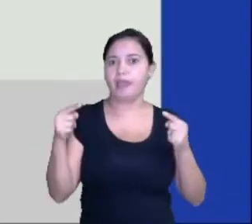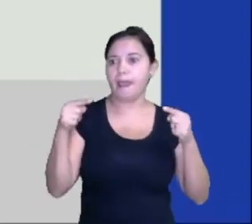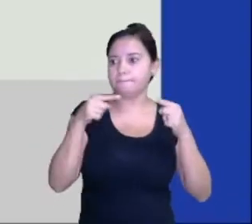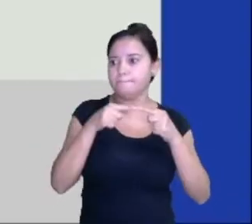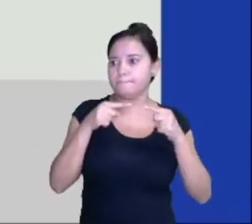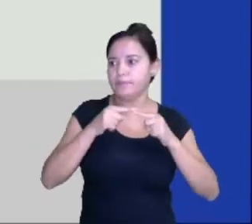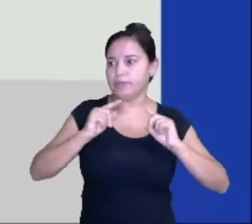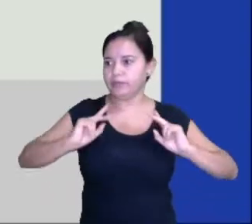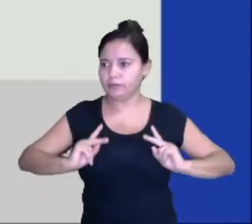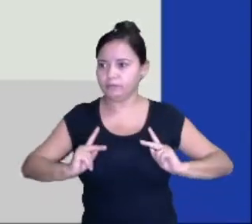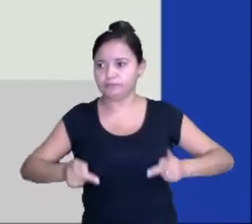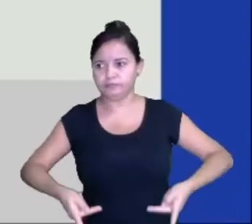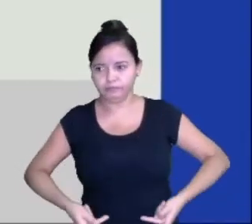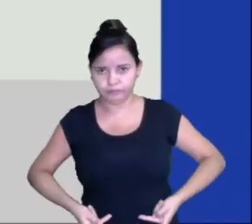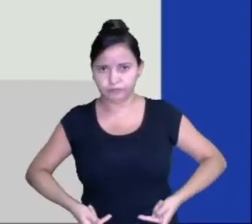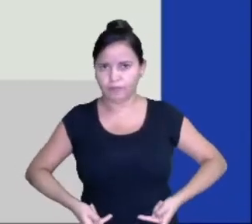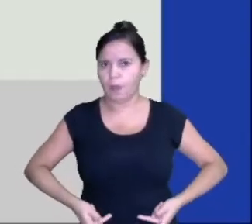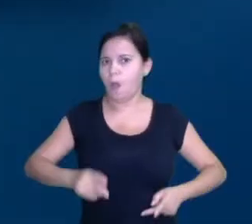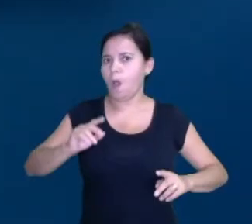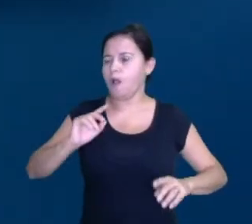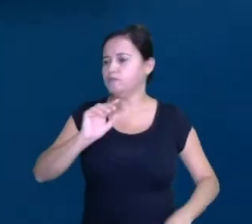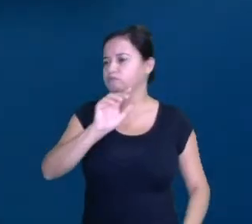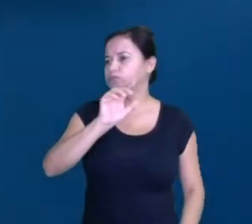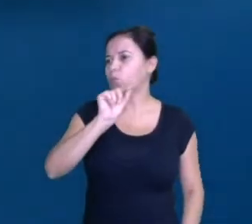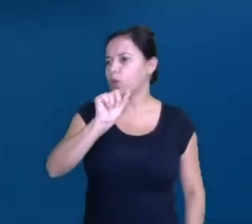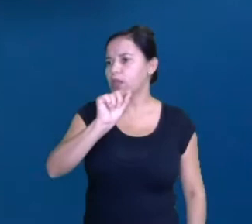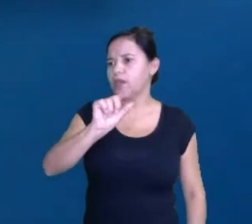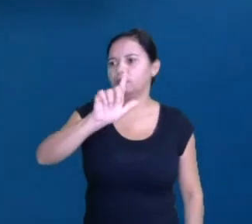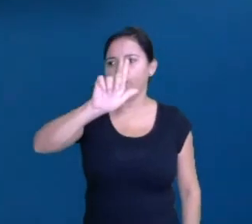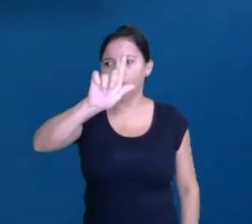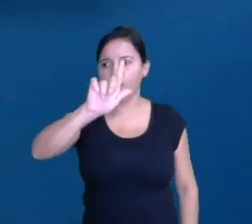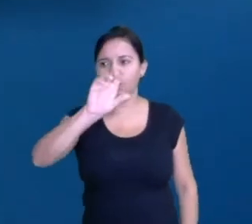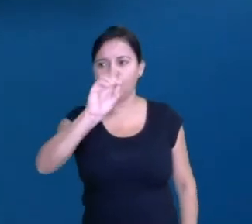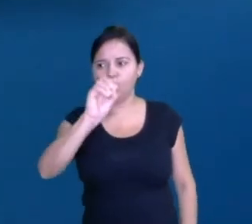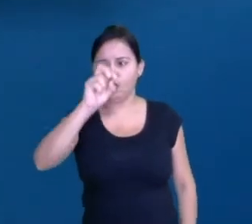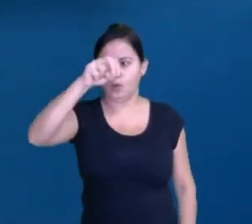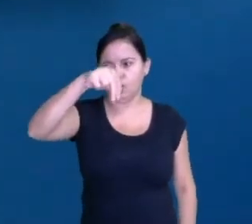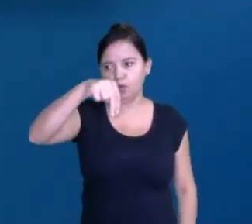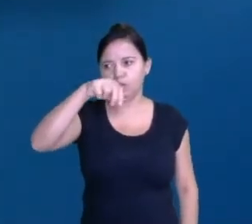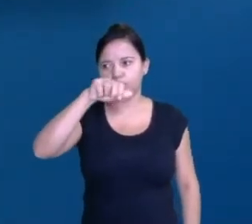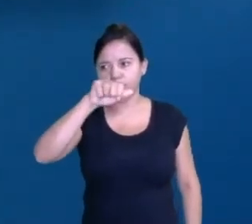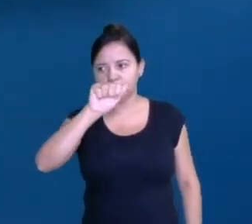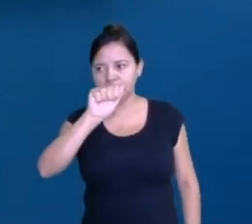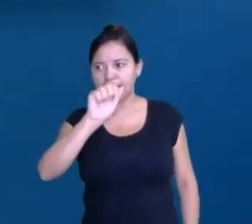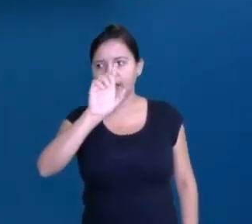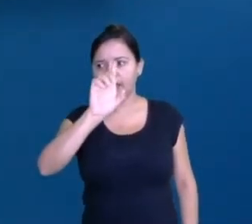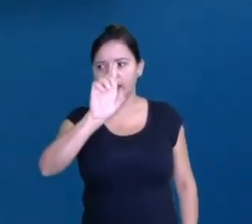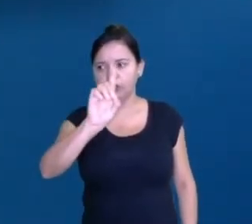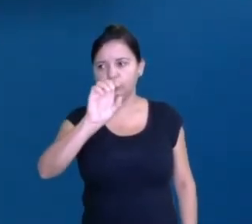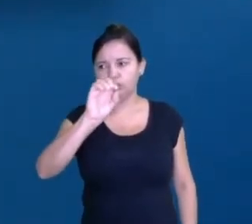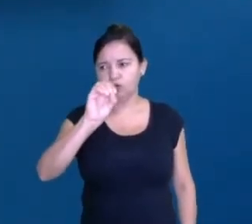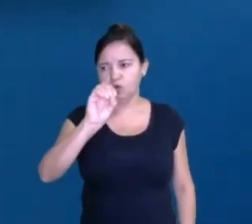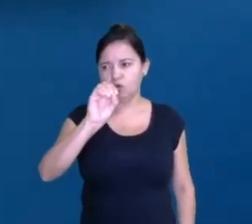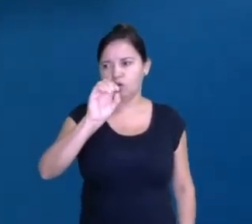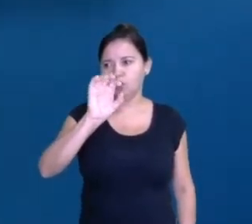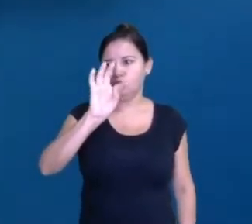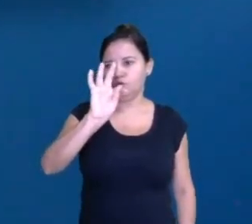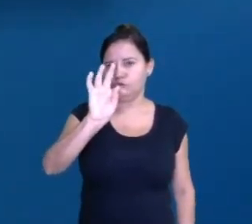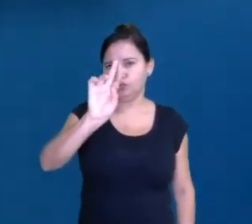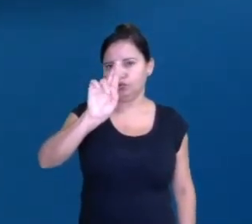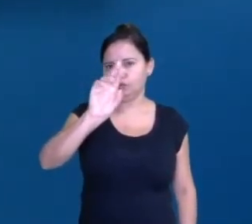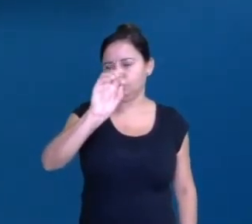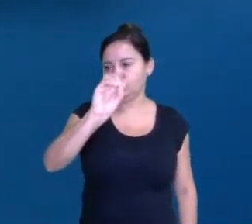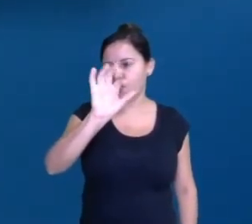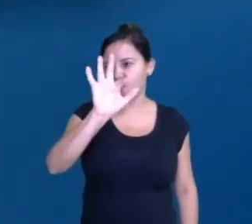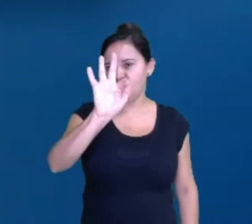gonadotrofina coriônica humana, ele é nada mais nada menos do que produzida onde? na estrutura chamada placenta. E